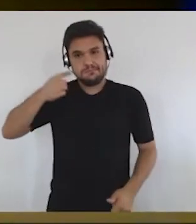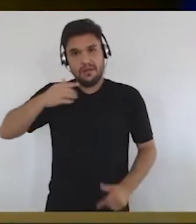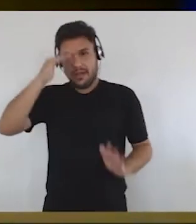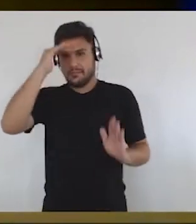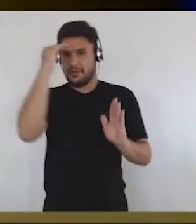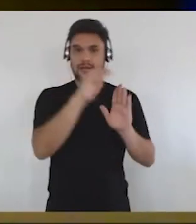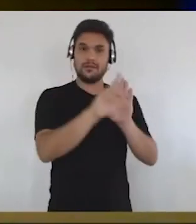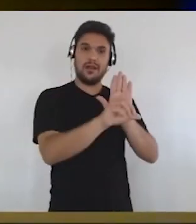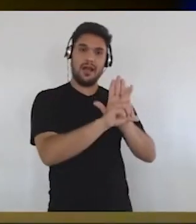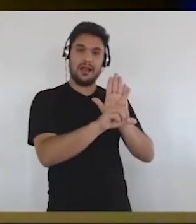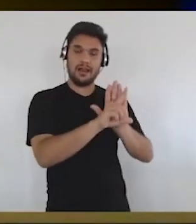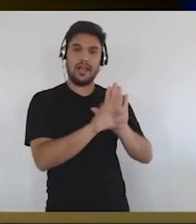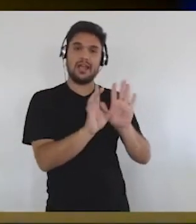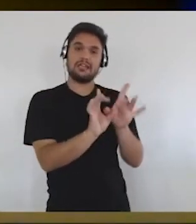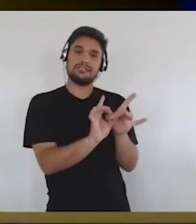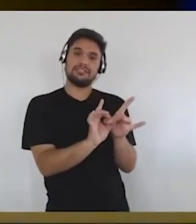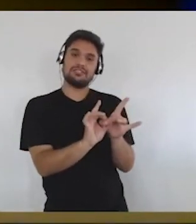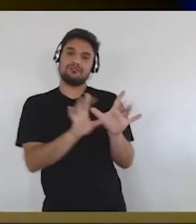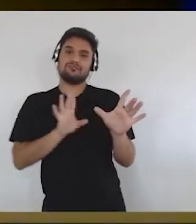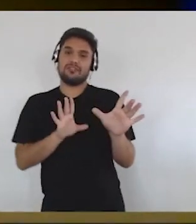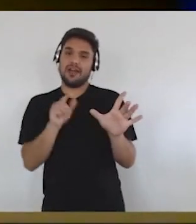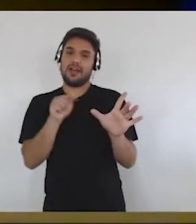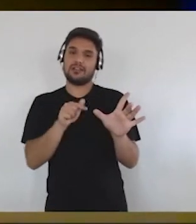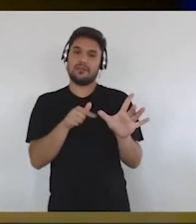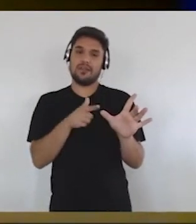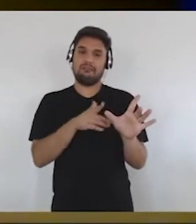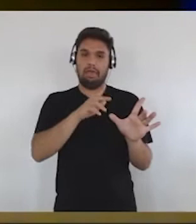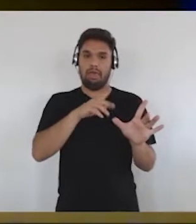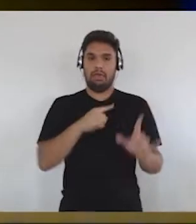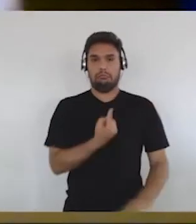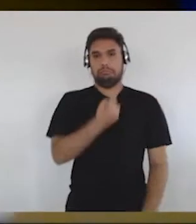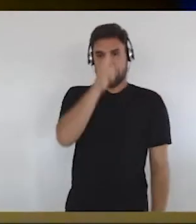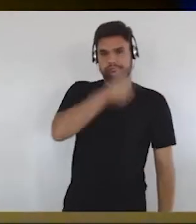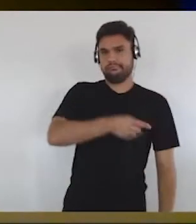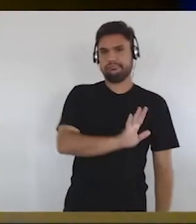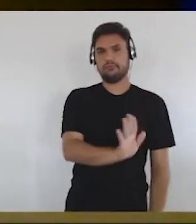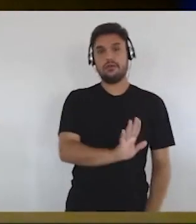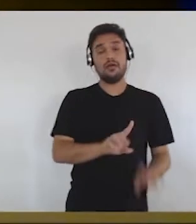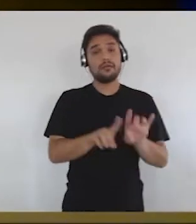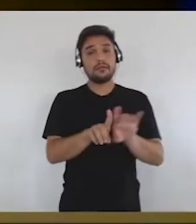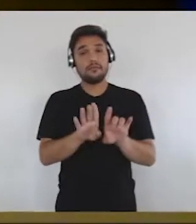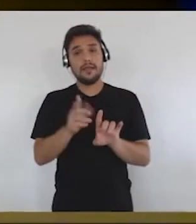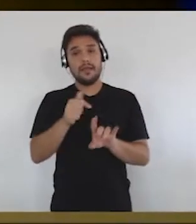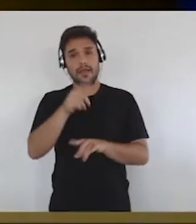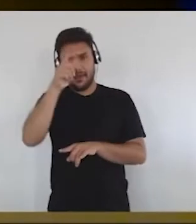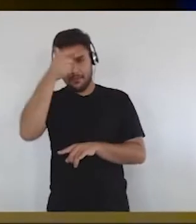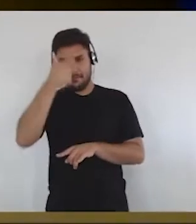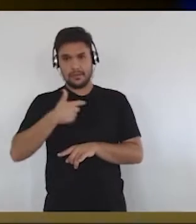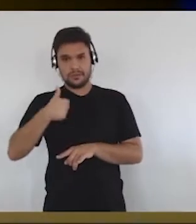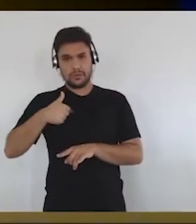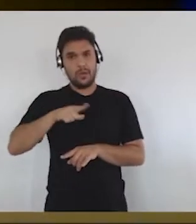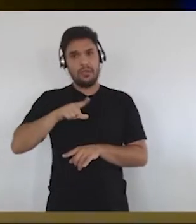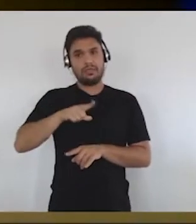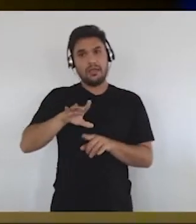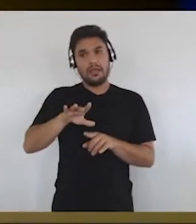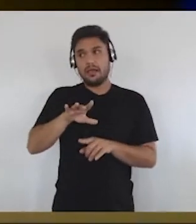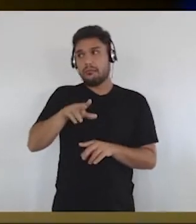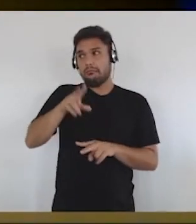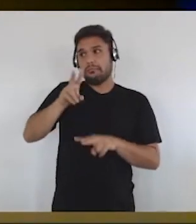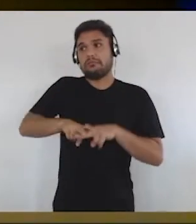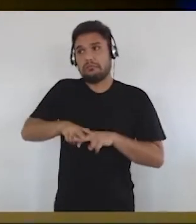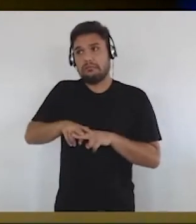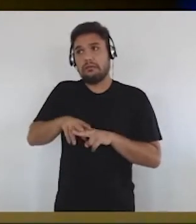lei, desvinculando-se dos caprichos da arbitrariedade, não vai haver contra aquele agente público qualquer tolimento da sua